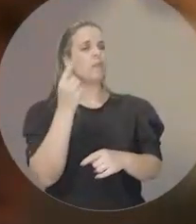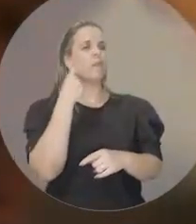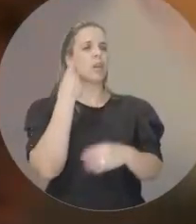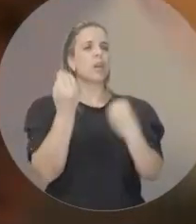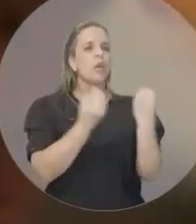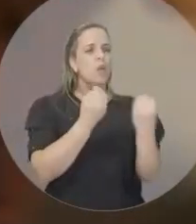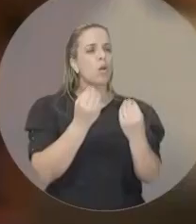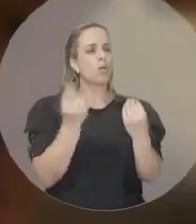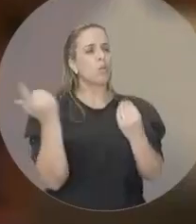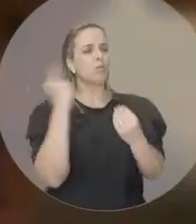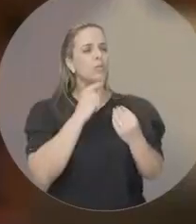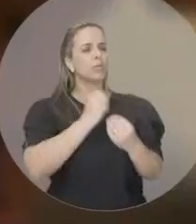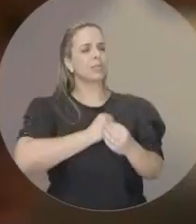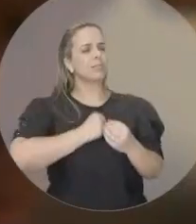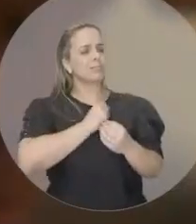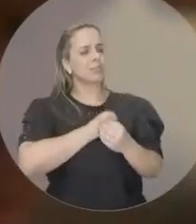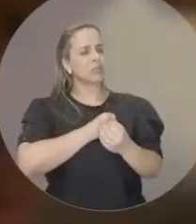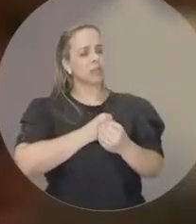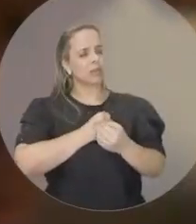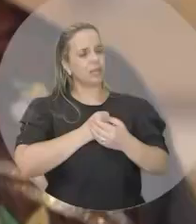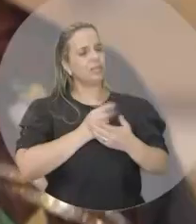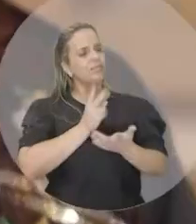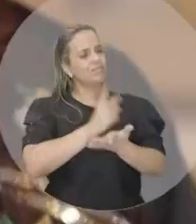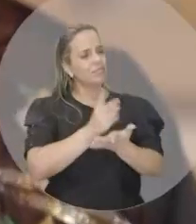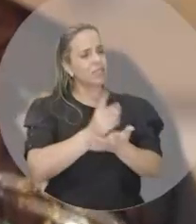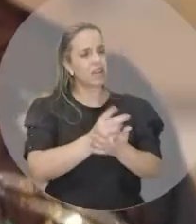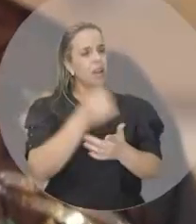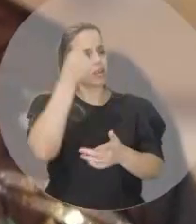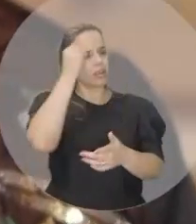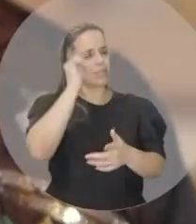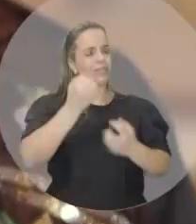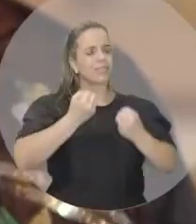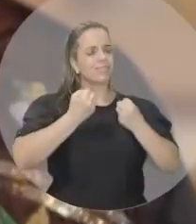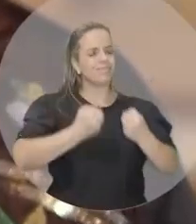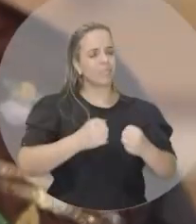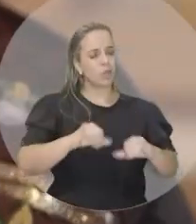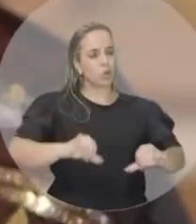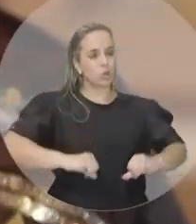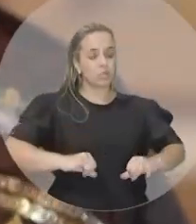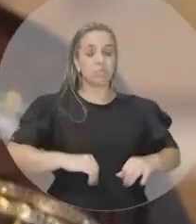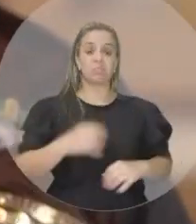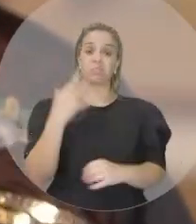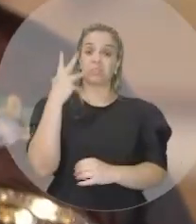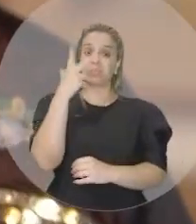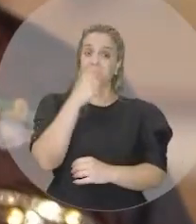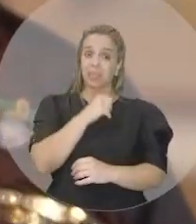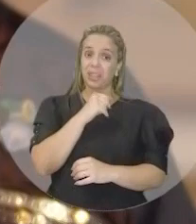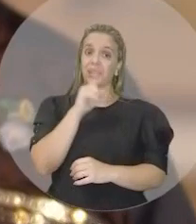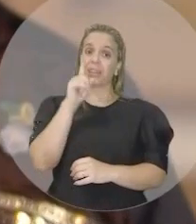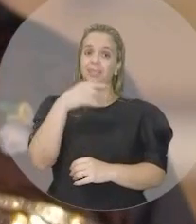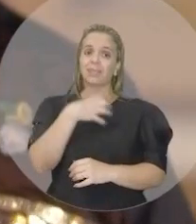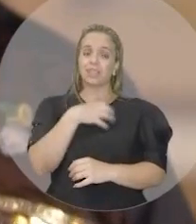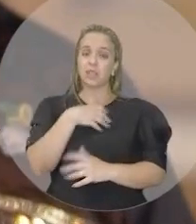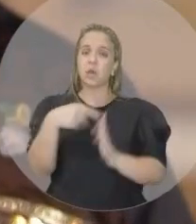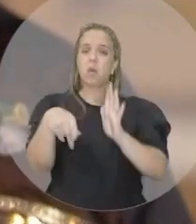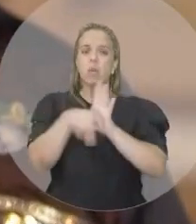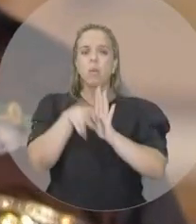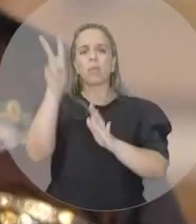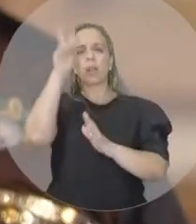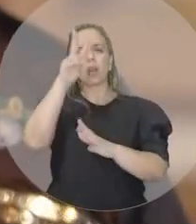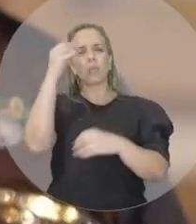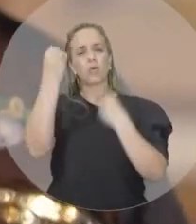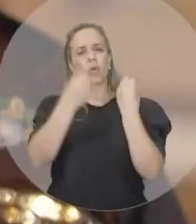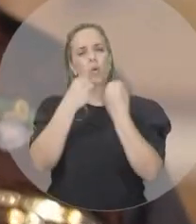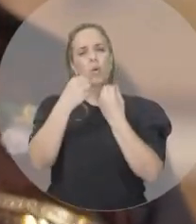carregá-las sem que nos pesem tanto. Que bonito, Larissa. E é uma narrativa contada a partir desse filtro da